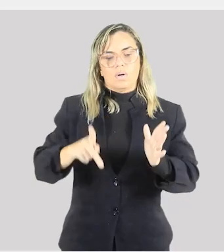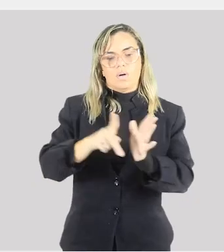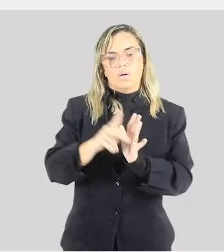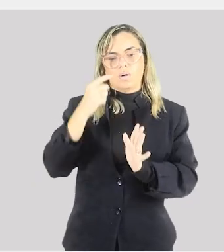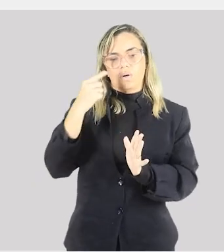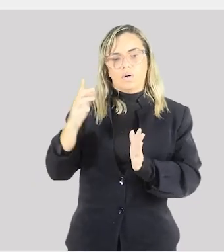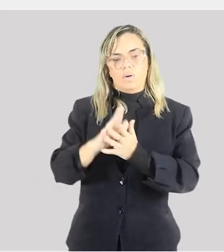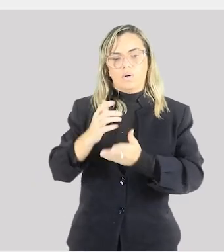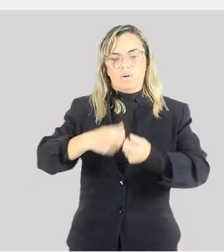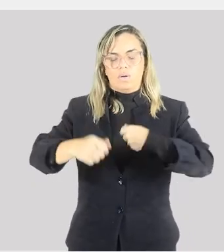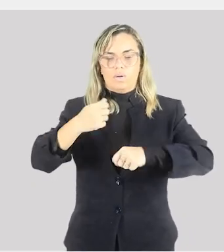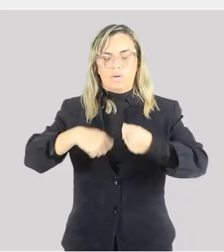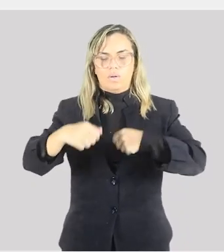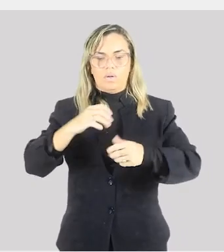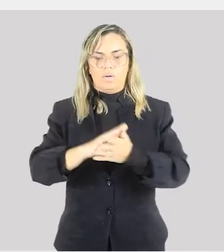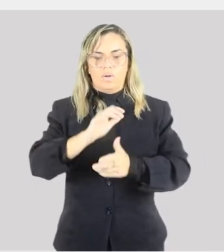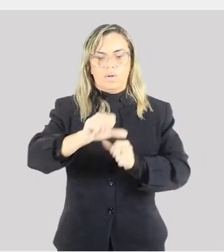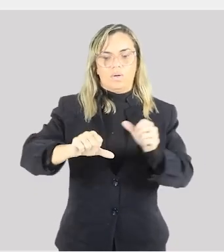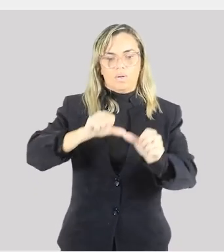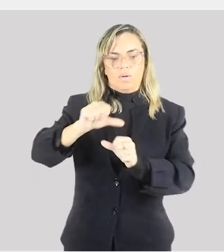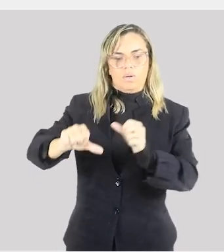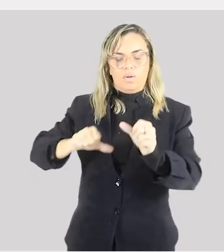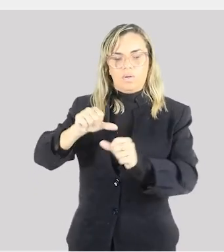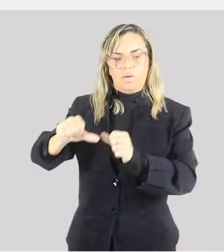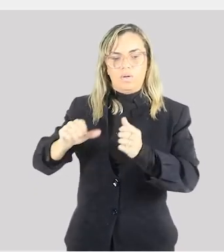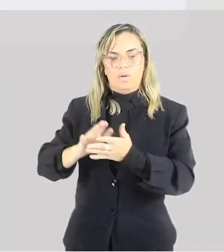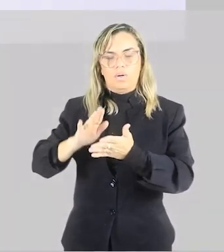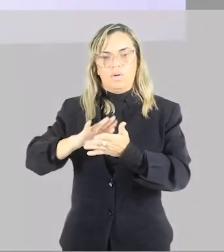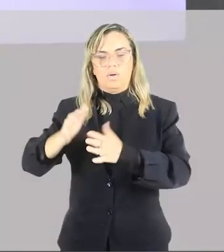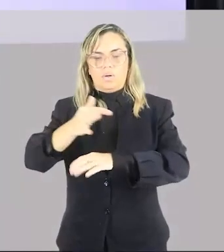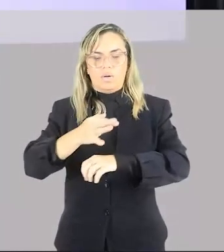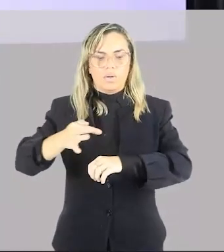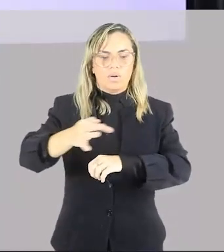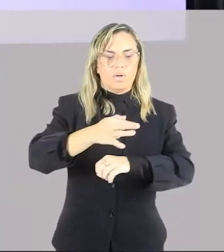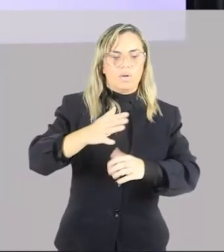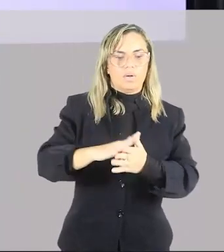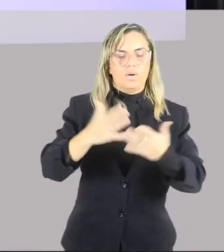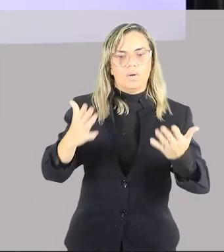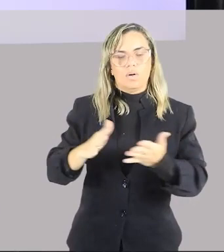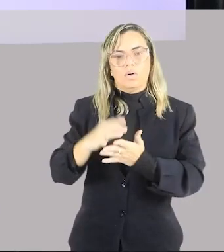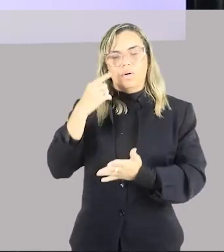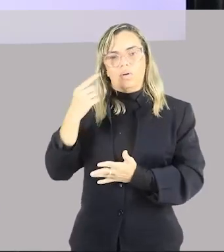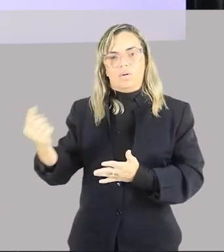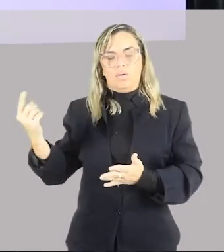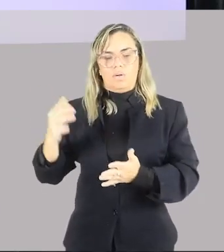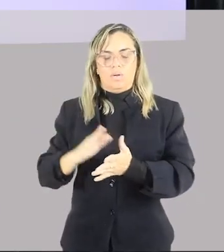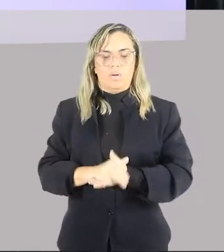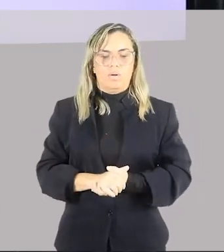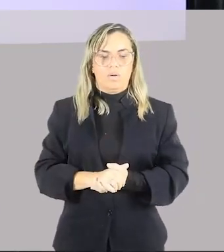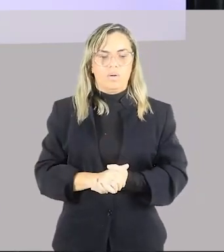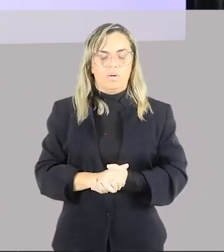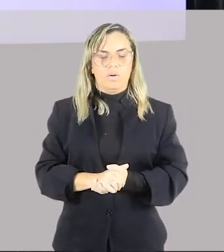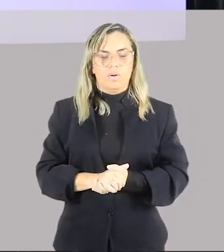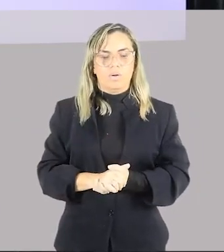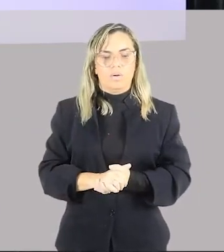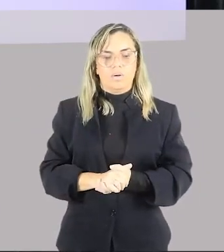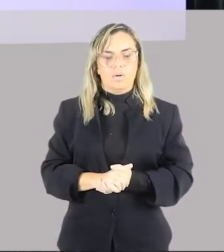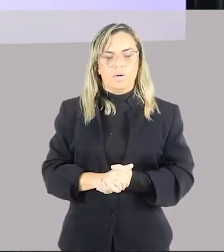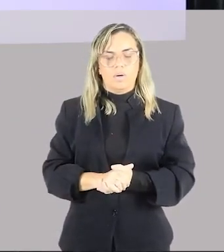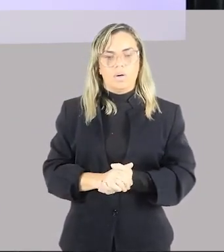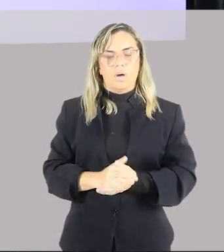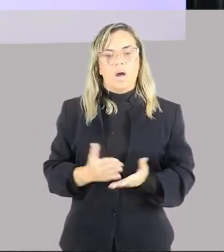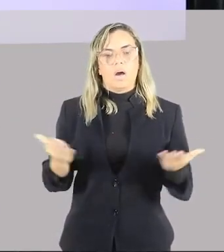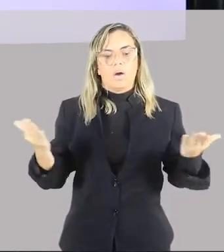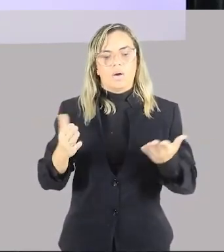entidade que o modificou. Nós temos como exemplo a remoção, as férias, é um ato interno. E o ato externo, é